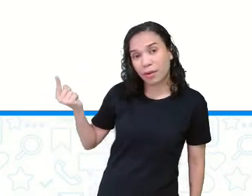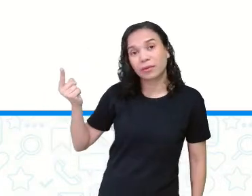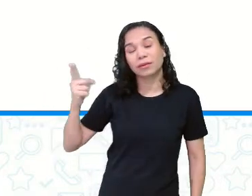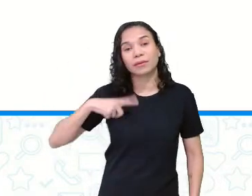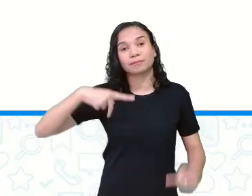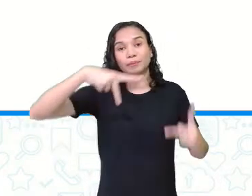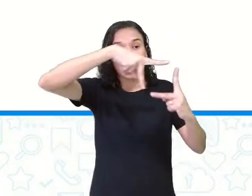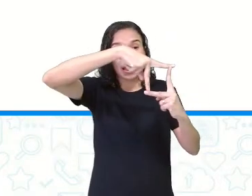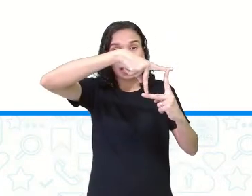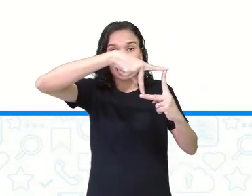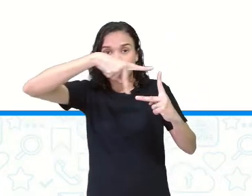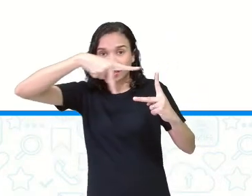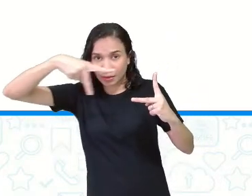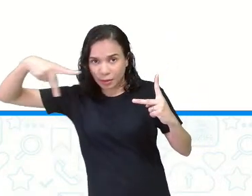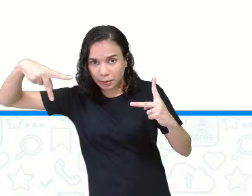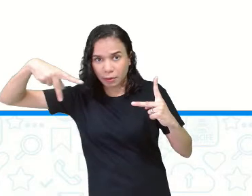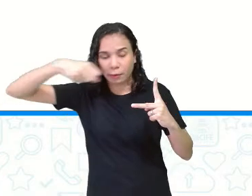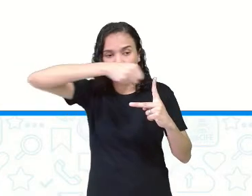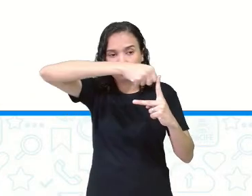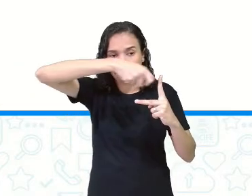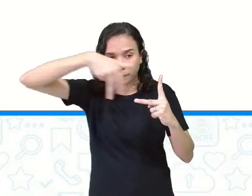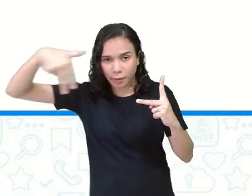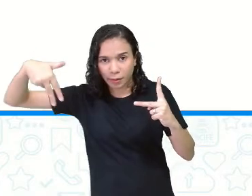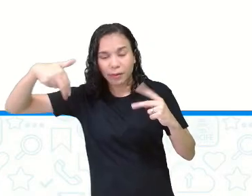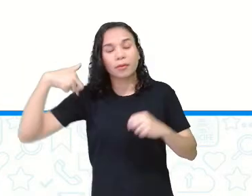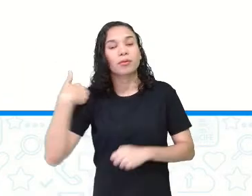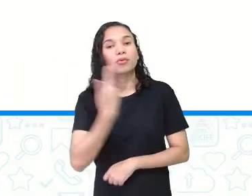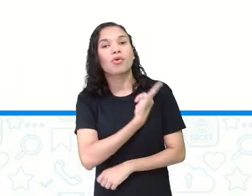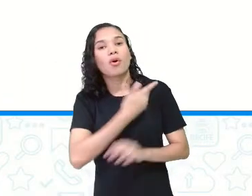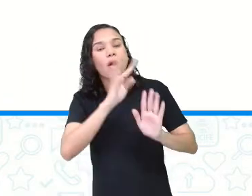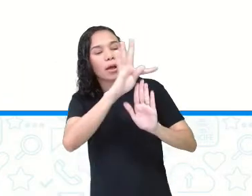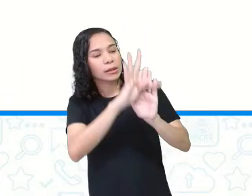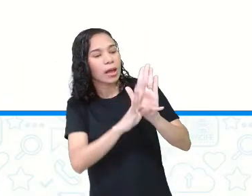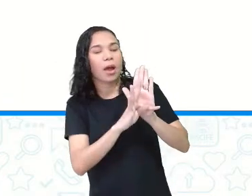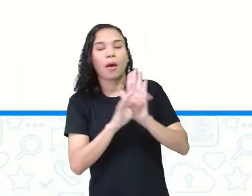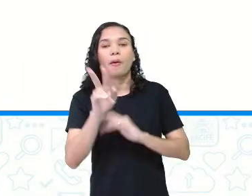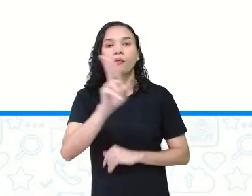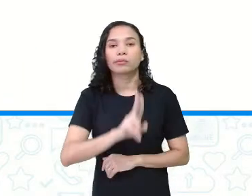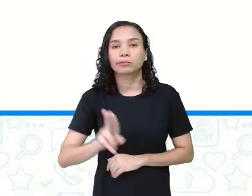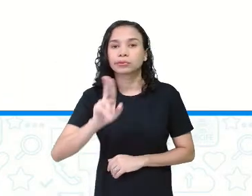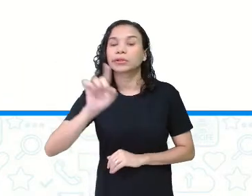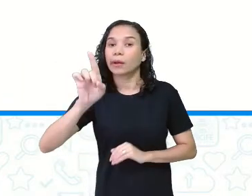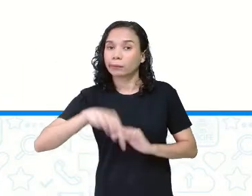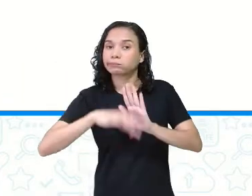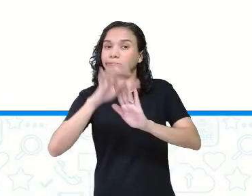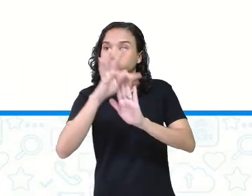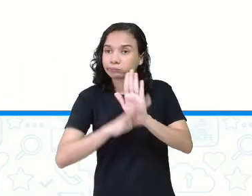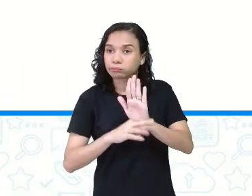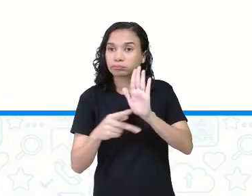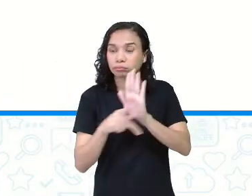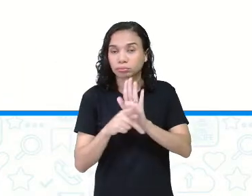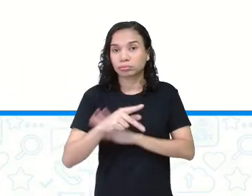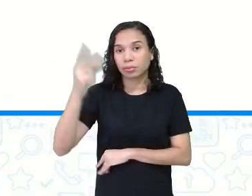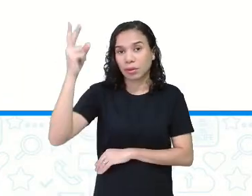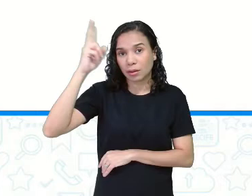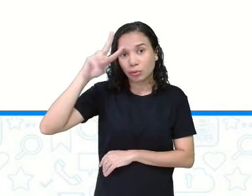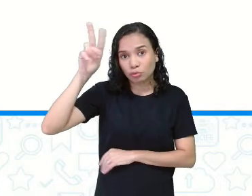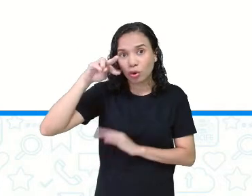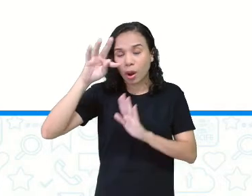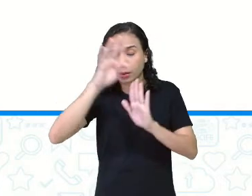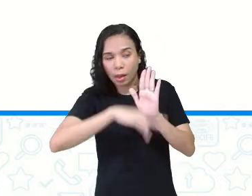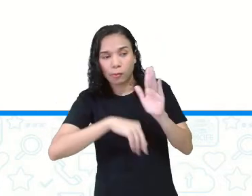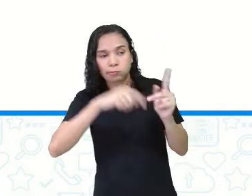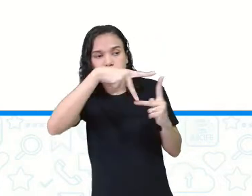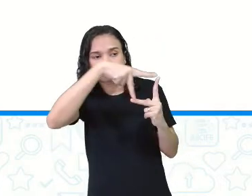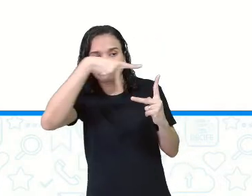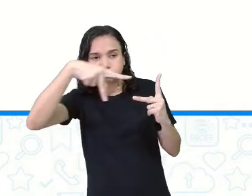de tirinha, tá? Nesse texto aí, que é um texto que veio da história em quadrinho, tá?